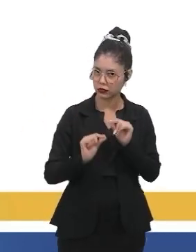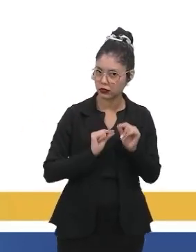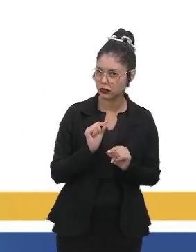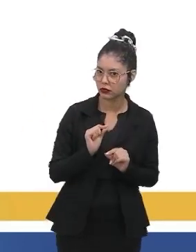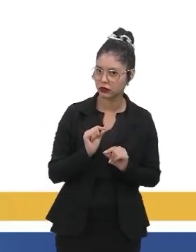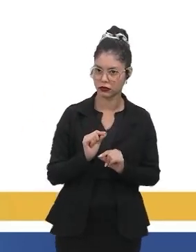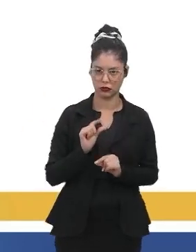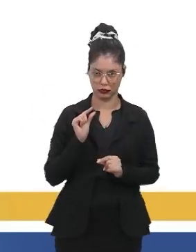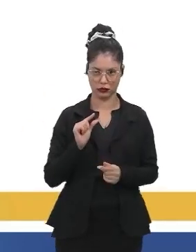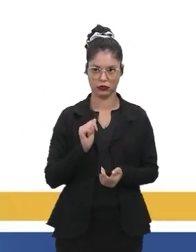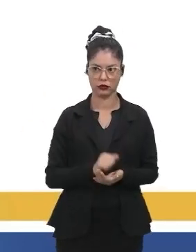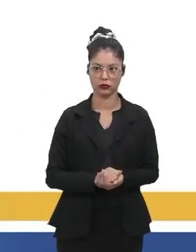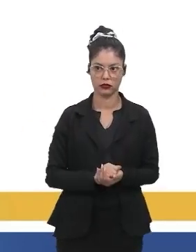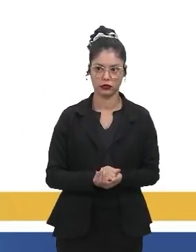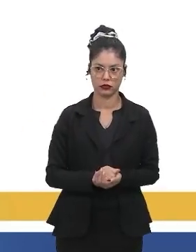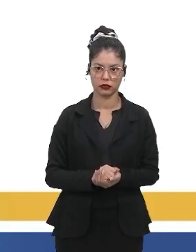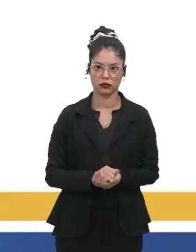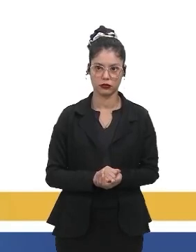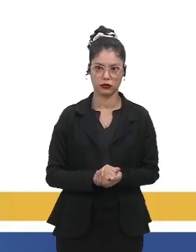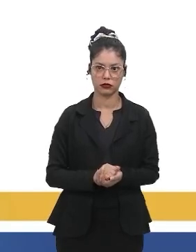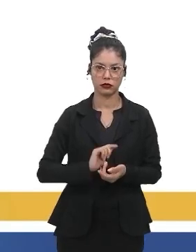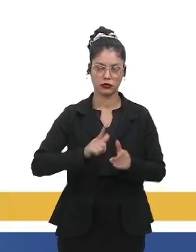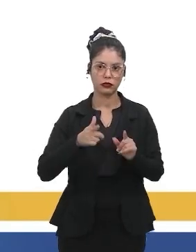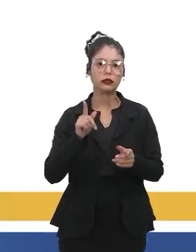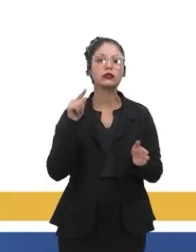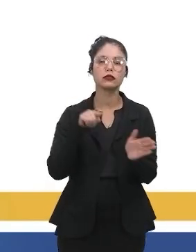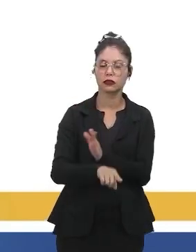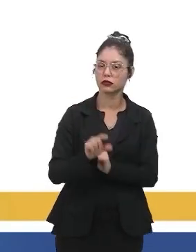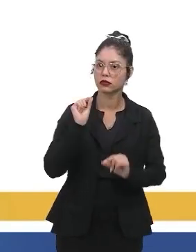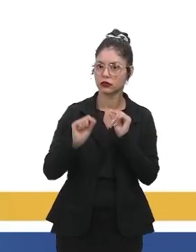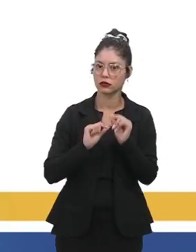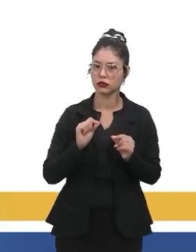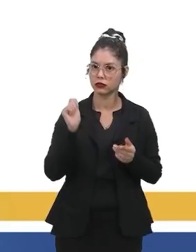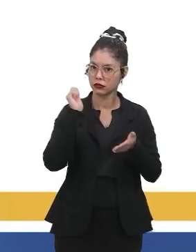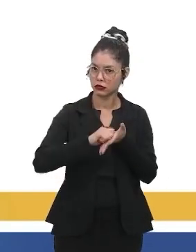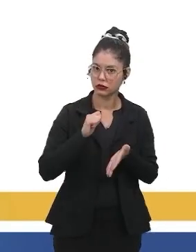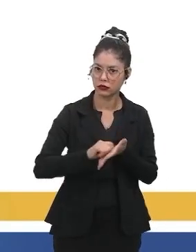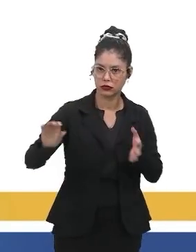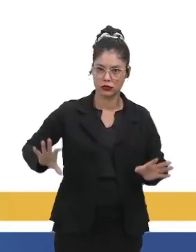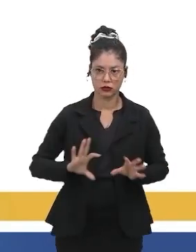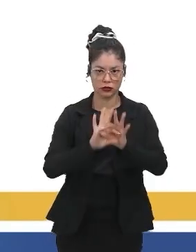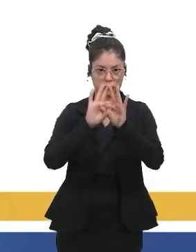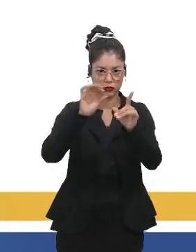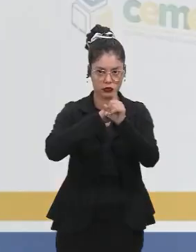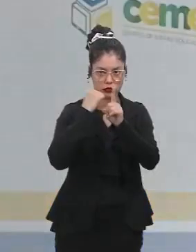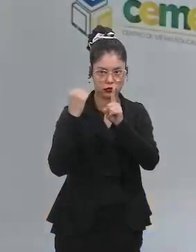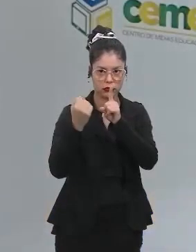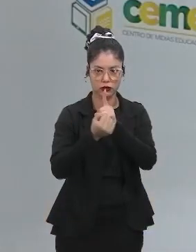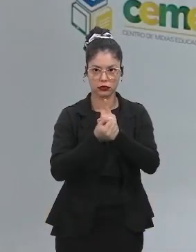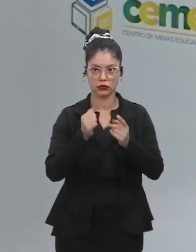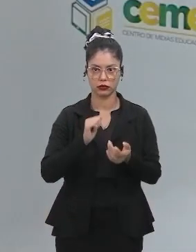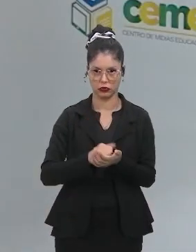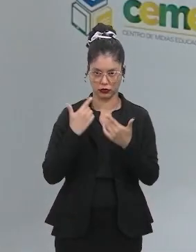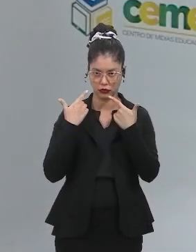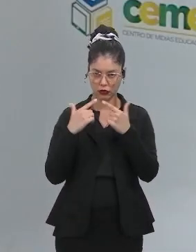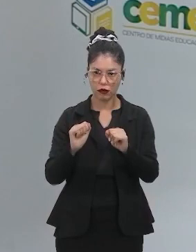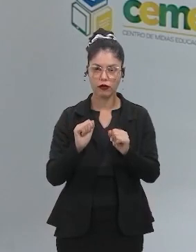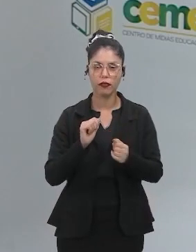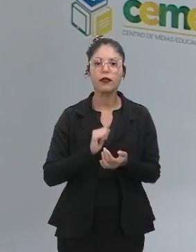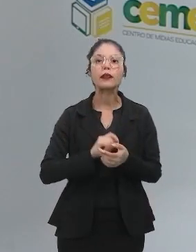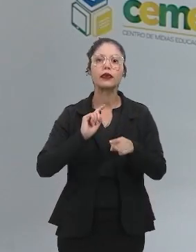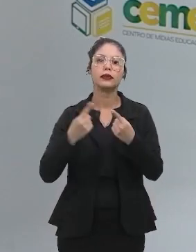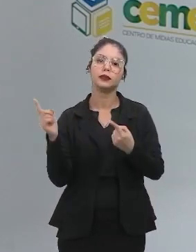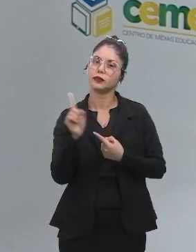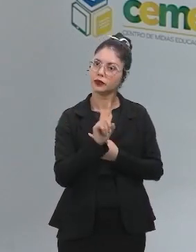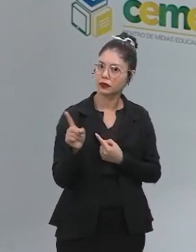dessa alternativa. A questão aqui diz descrever a relação entre sociedade e linguagem, mas